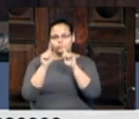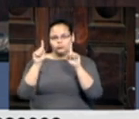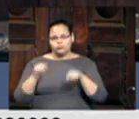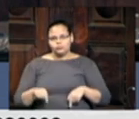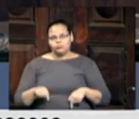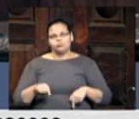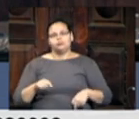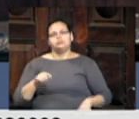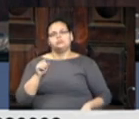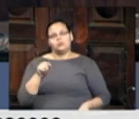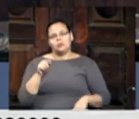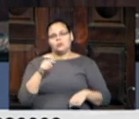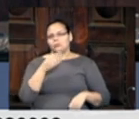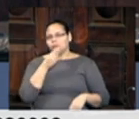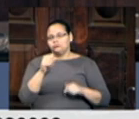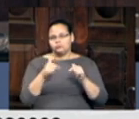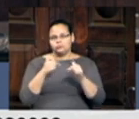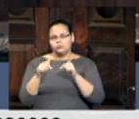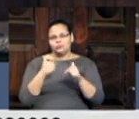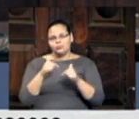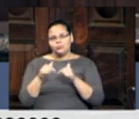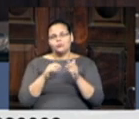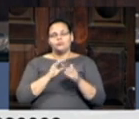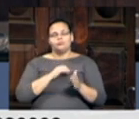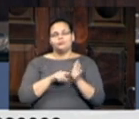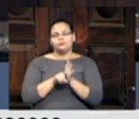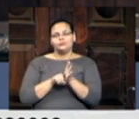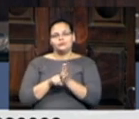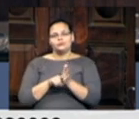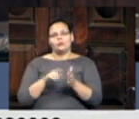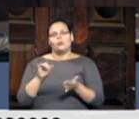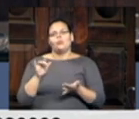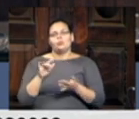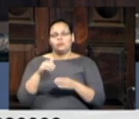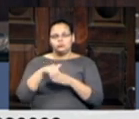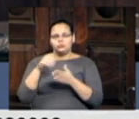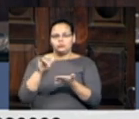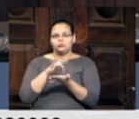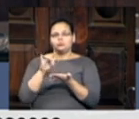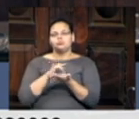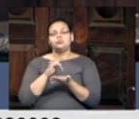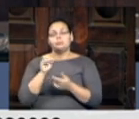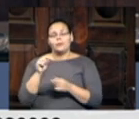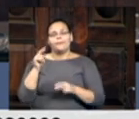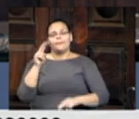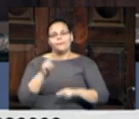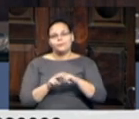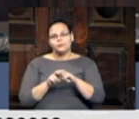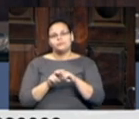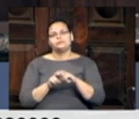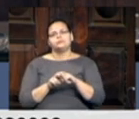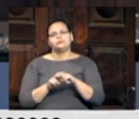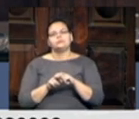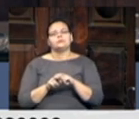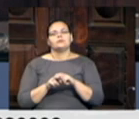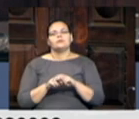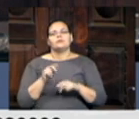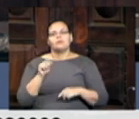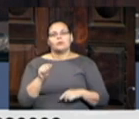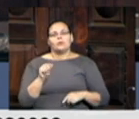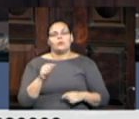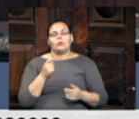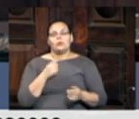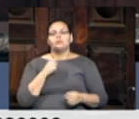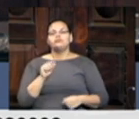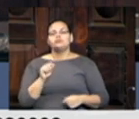funcionário do TRE que fiscalizava as eleições nas ruas. E segundo, fez uma prisão em flagrante da compra